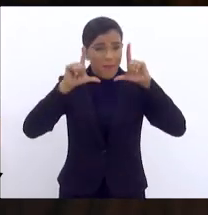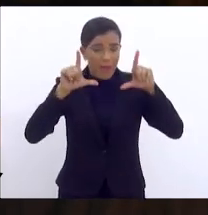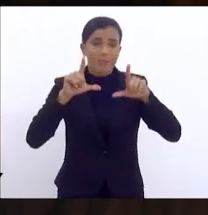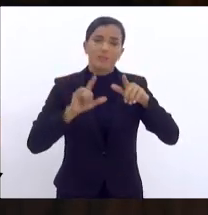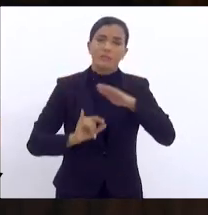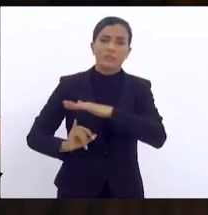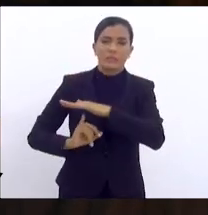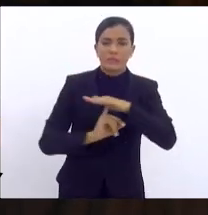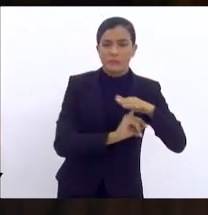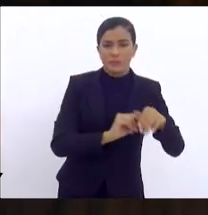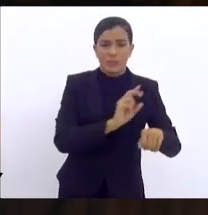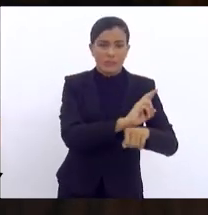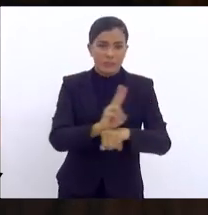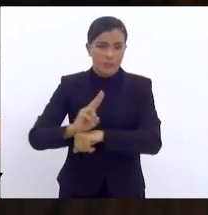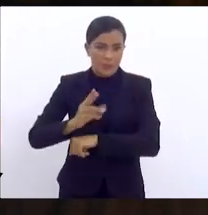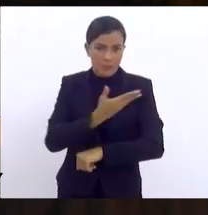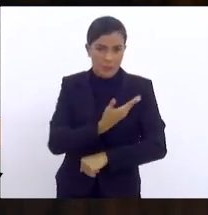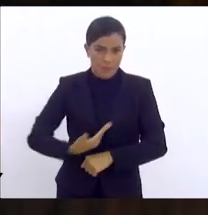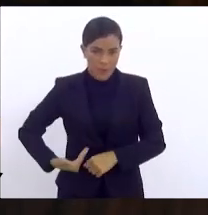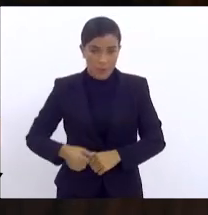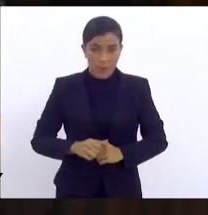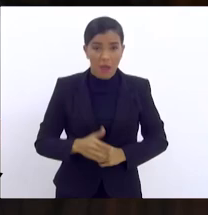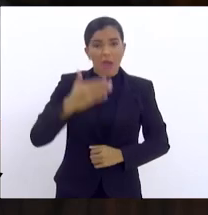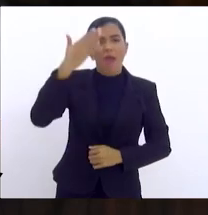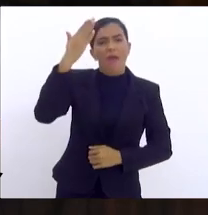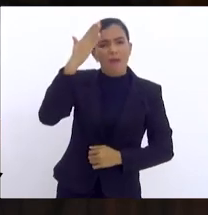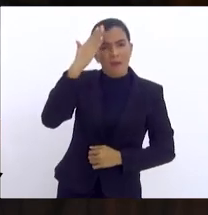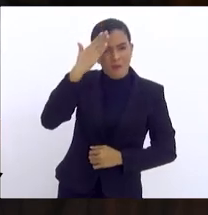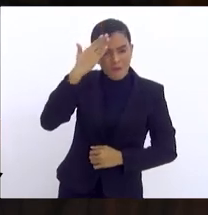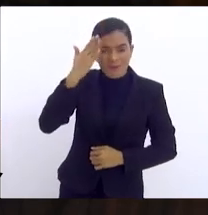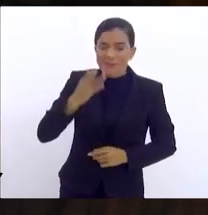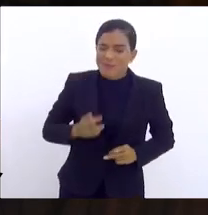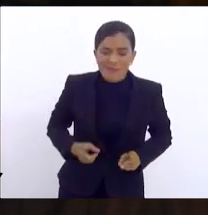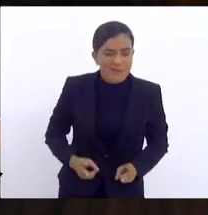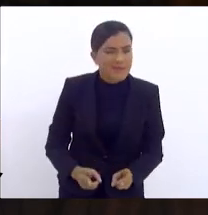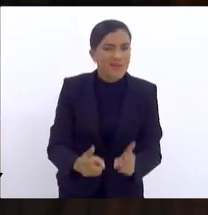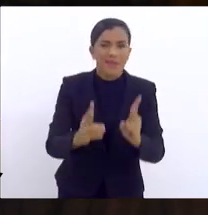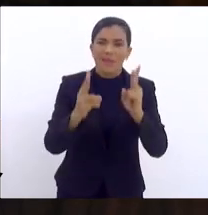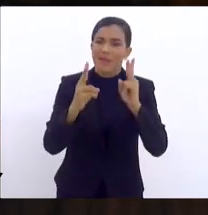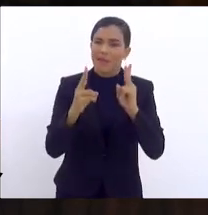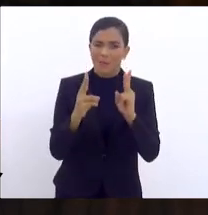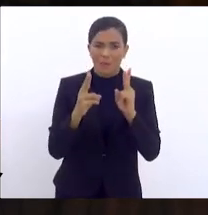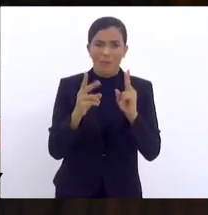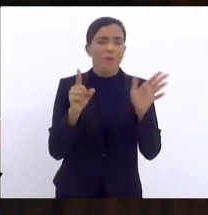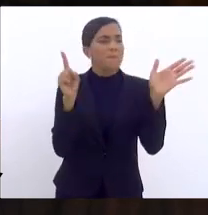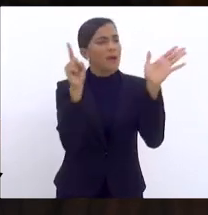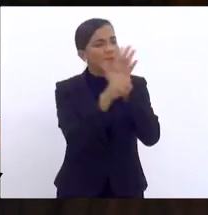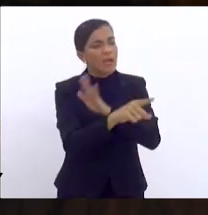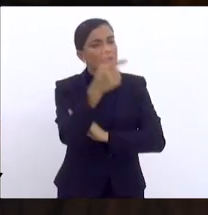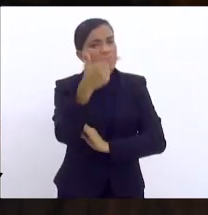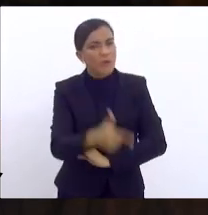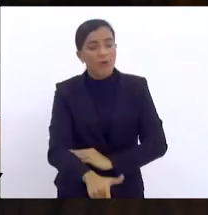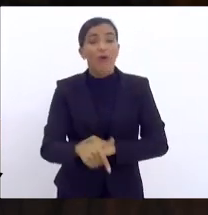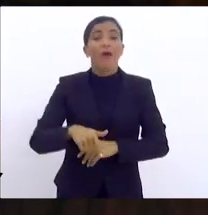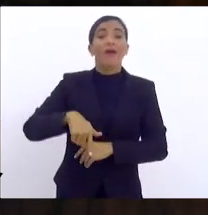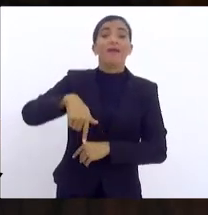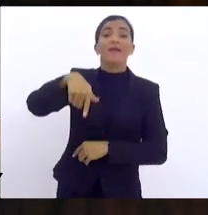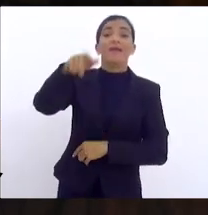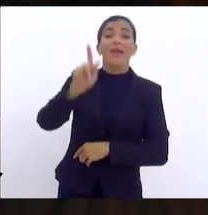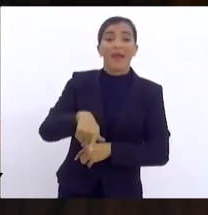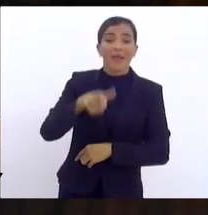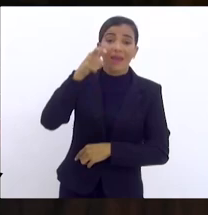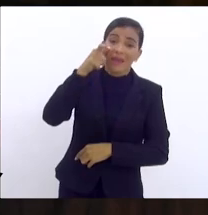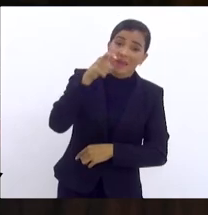instituições da área de segurança pública e eu sempre pergunto e não vou me furtar de fazer essa pergunta novamente a quem